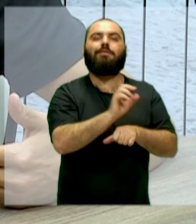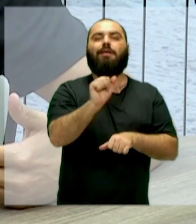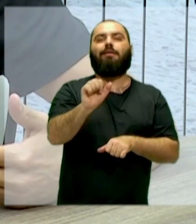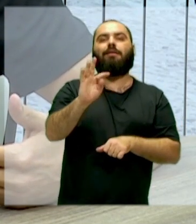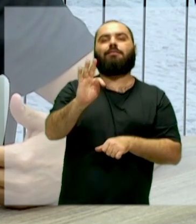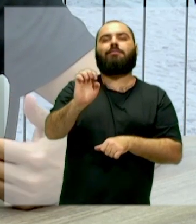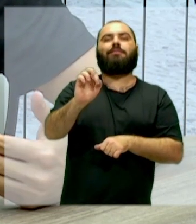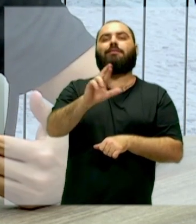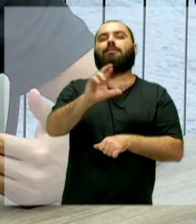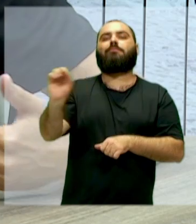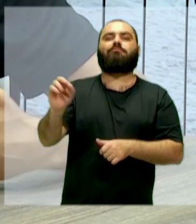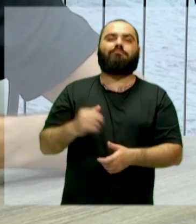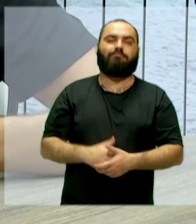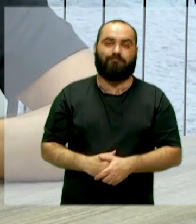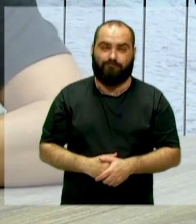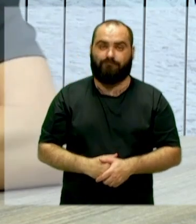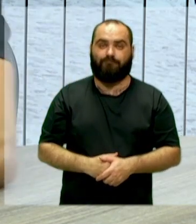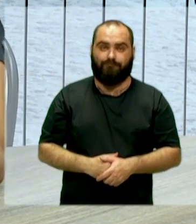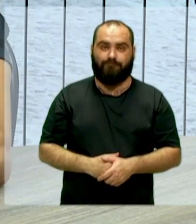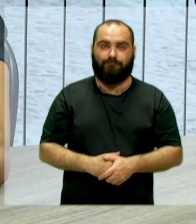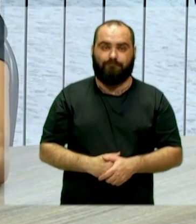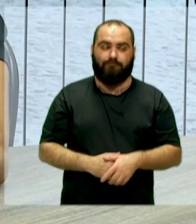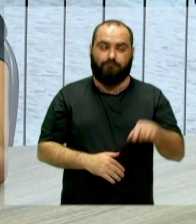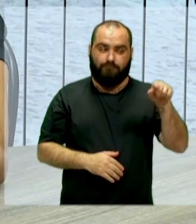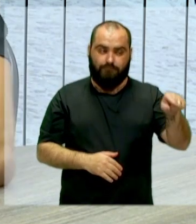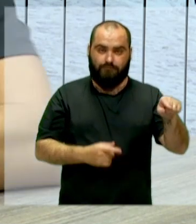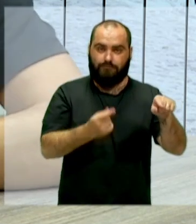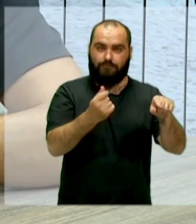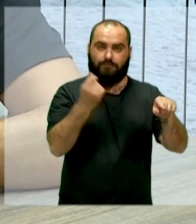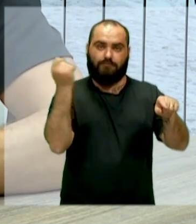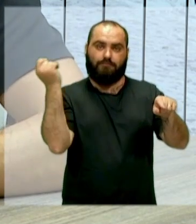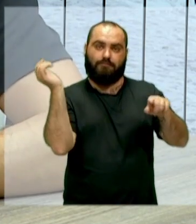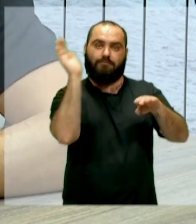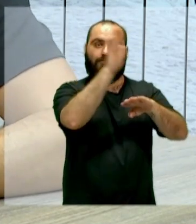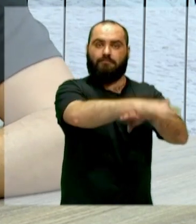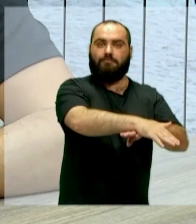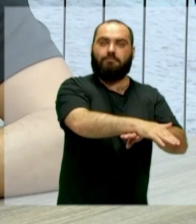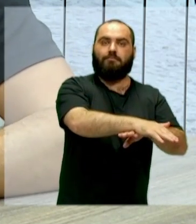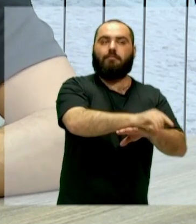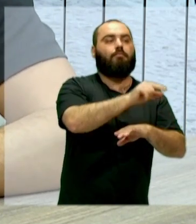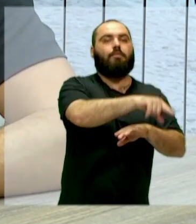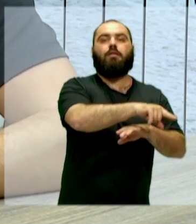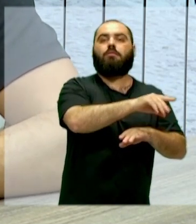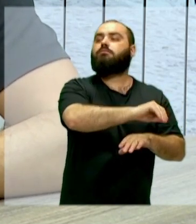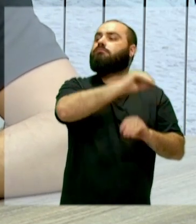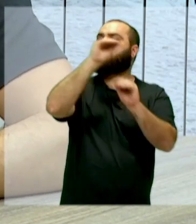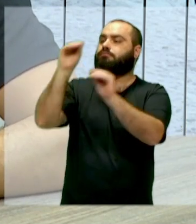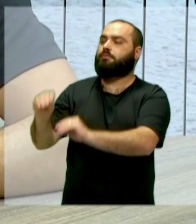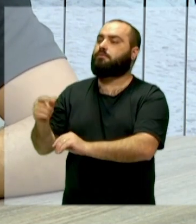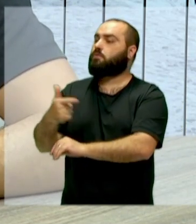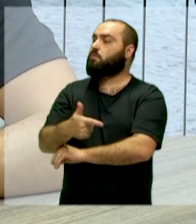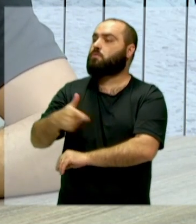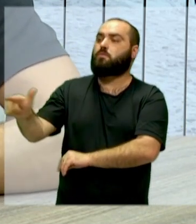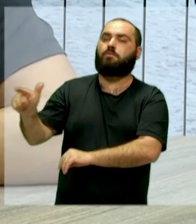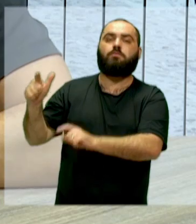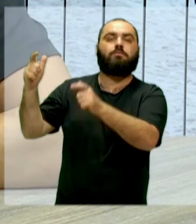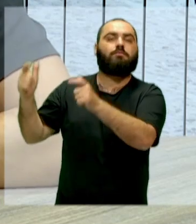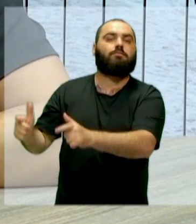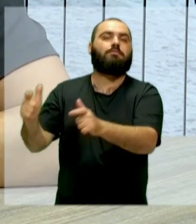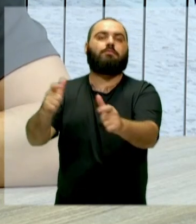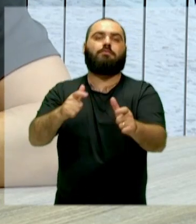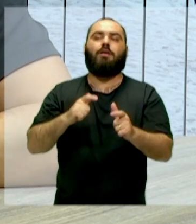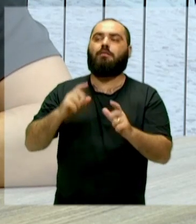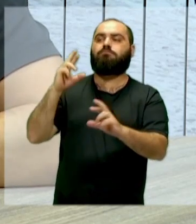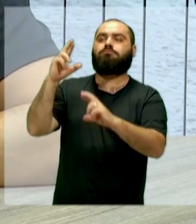sanitário além de esse dinheiro ir para outro lugar a gente estaria gerando economia renda pras famílias com a